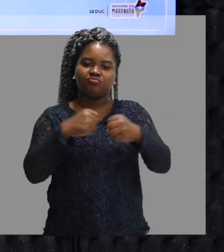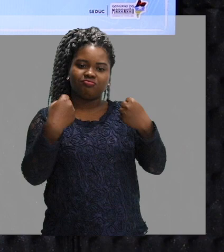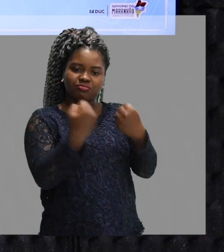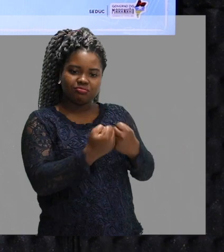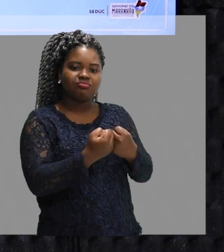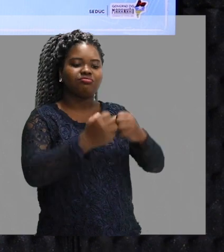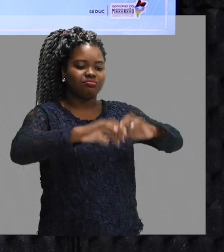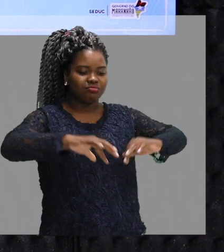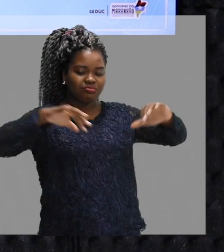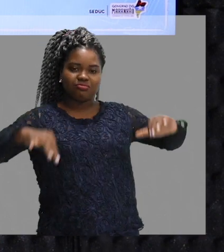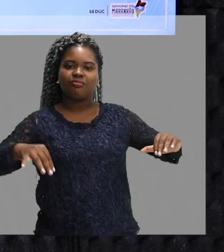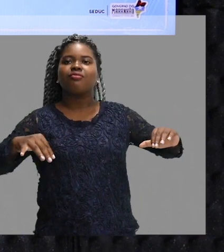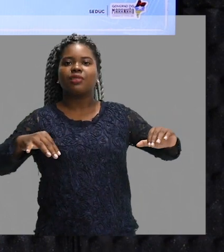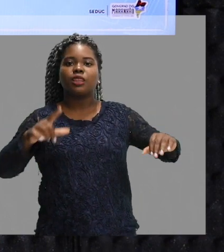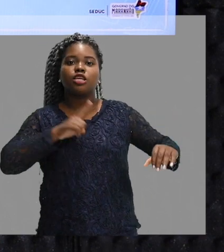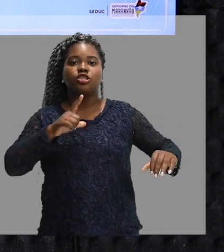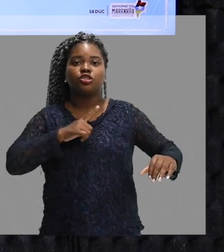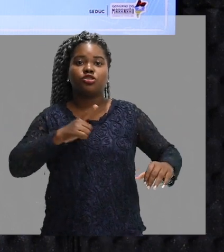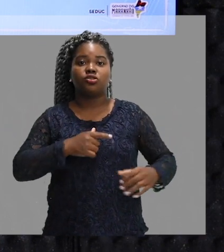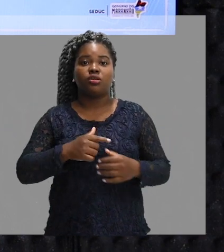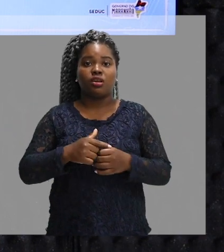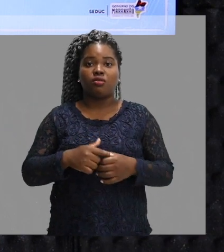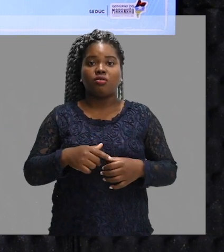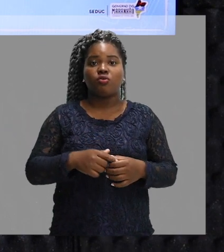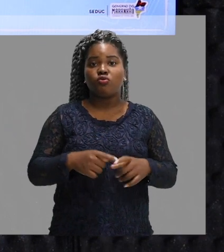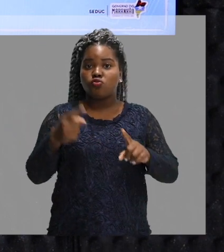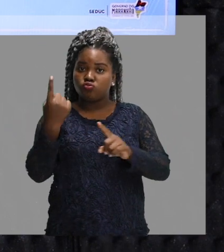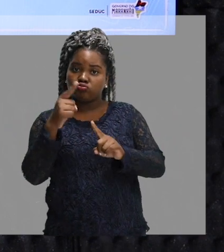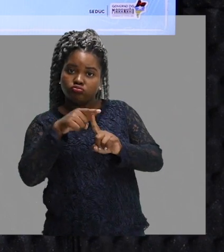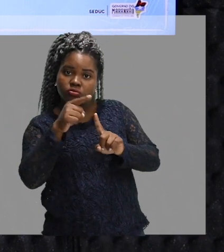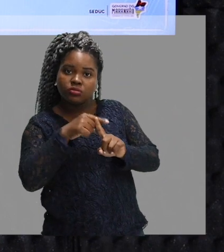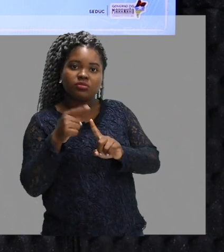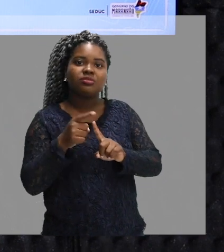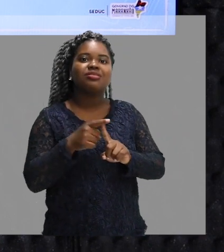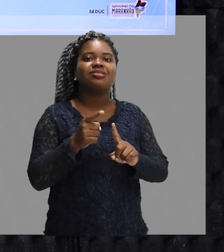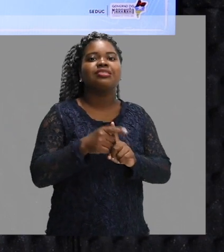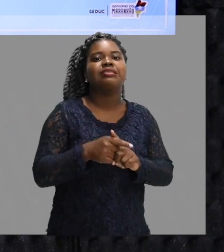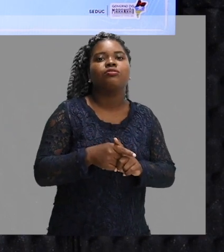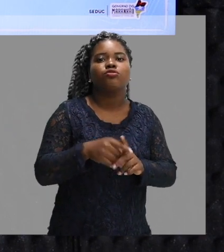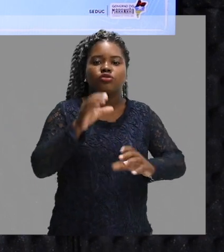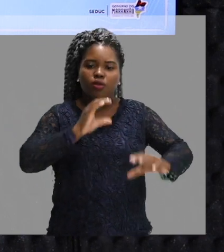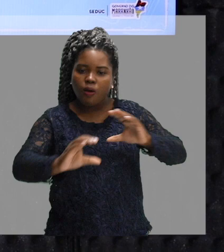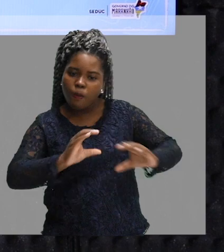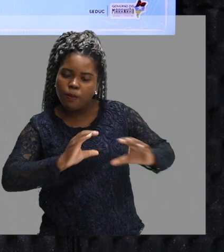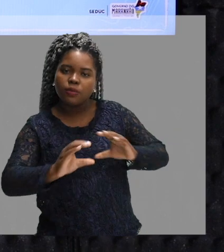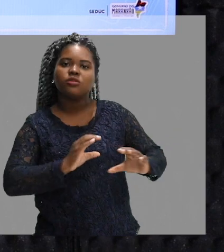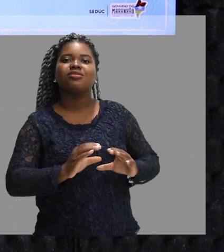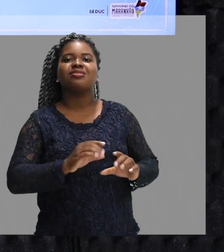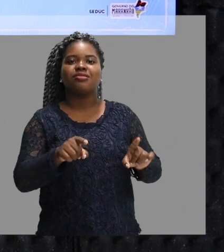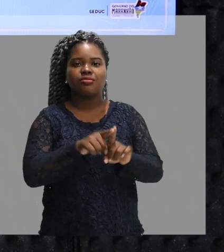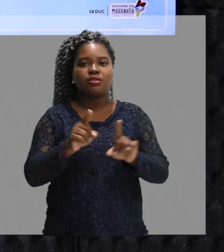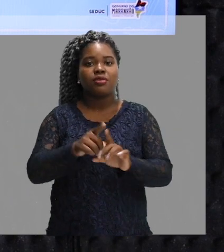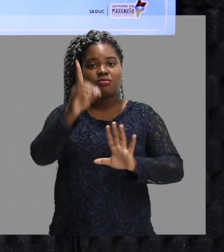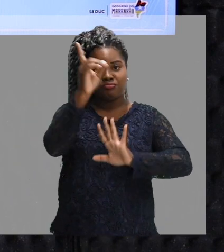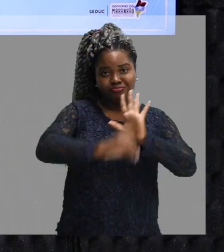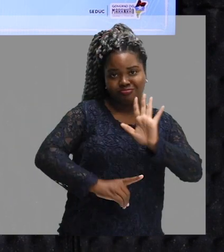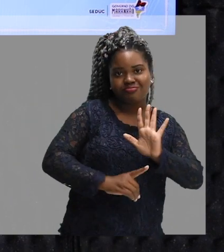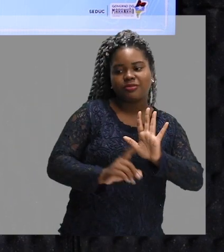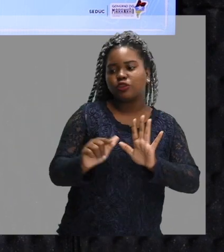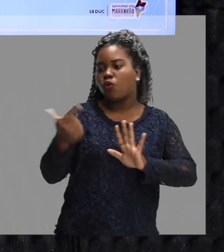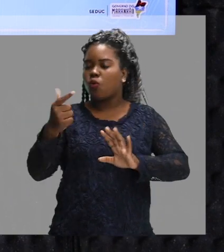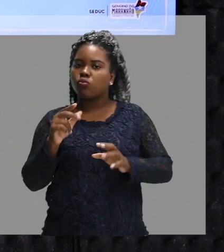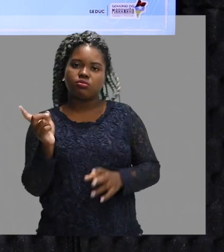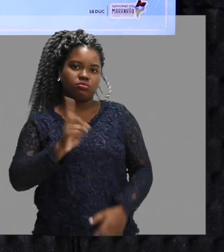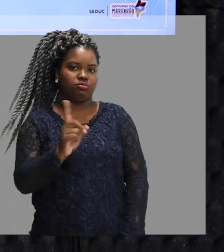uma linguagem, né, e tinha direitos. Os escravos, é óbvio que não tinham direito a praticamente nada. Mas, professor, isso é aula de história, mas para que a gente consiga